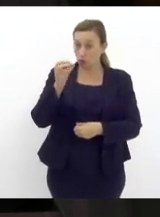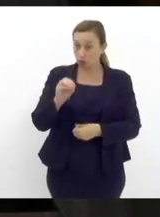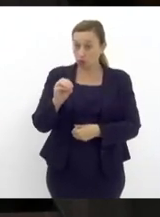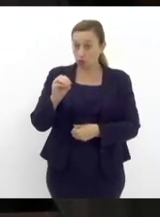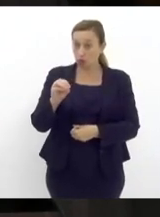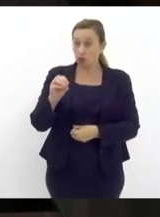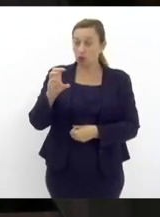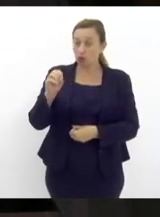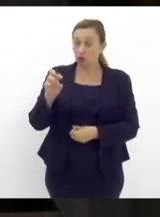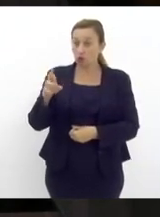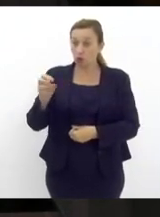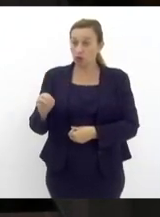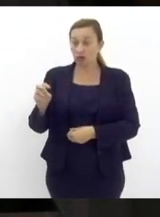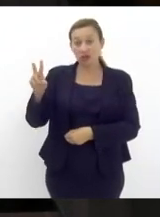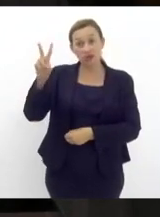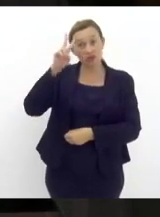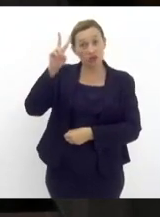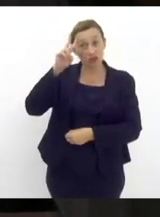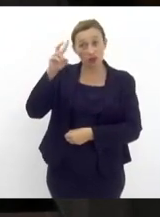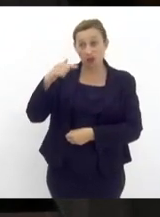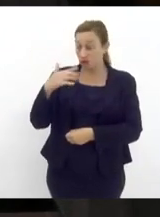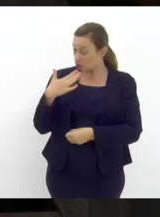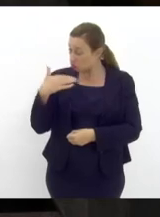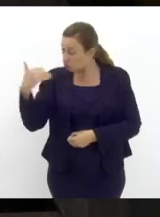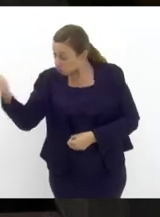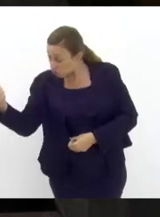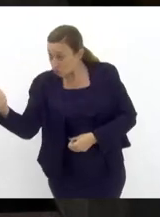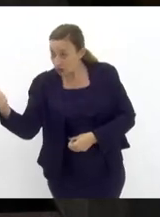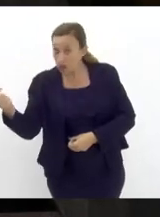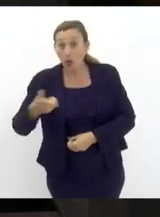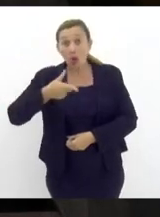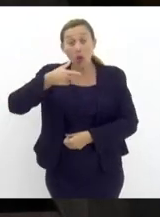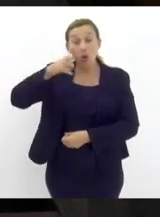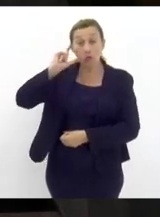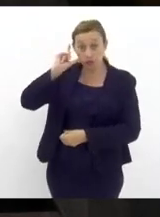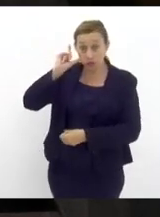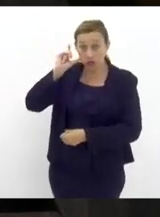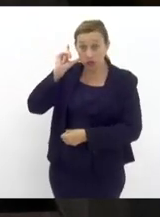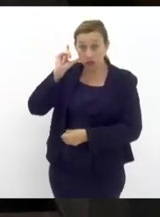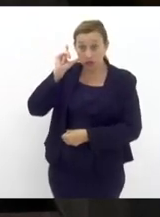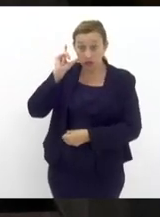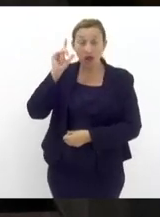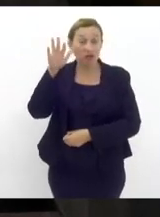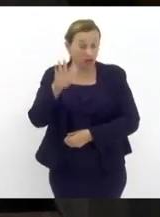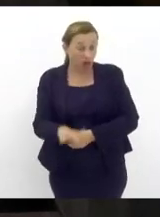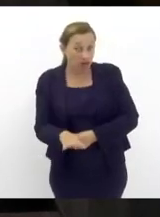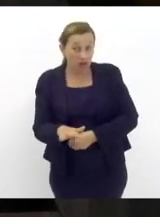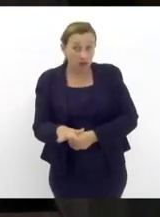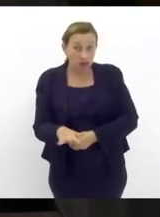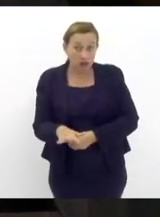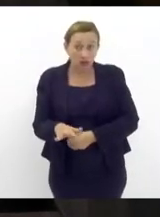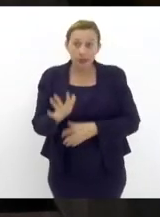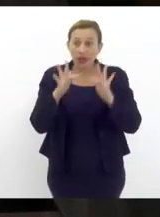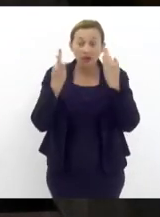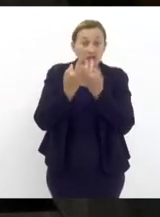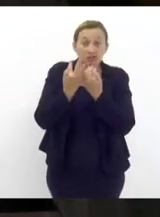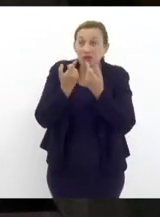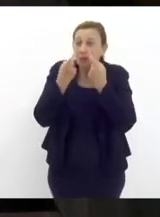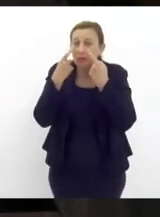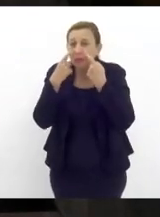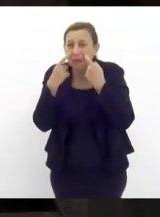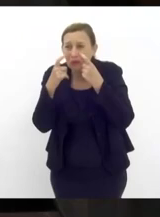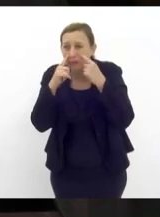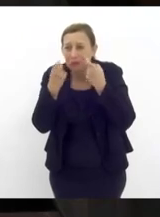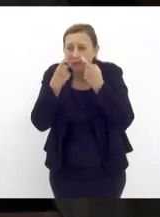segunda-feira E aí eu fui acionado ontem à tarde e a família desesperada